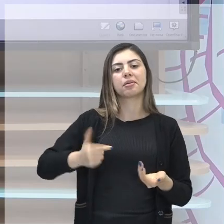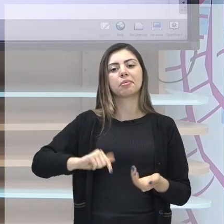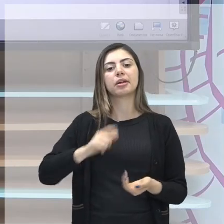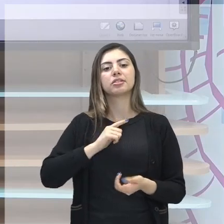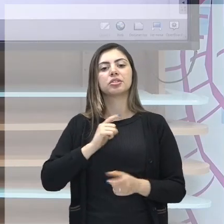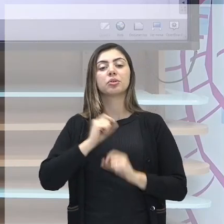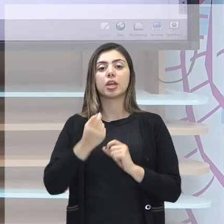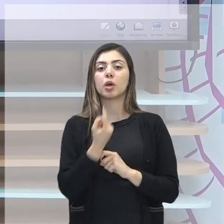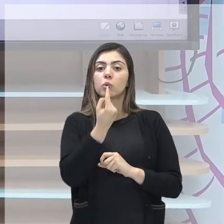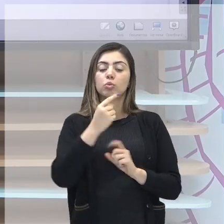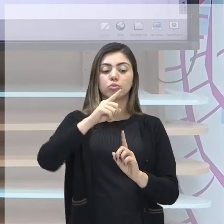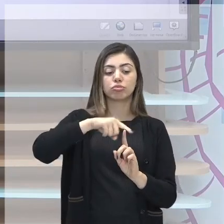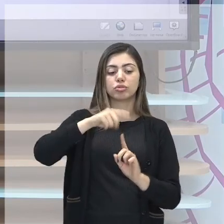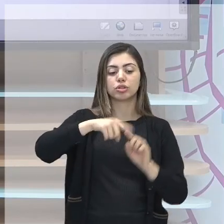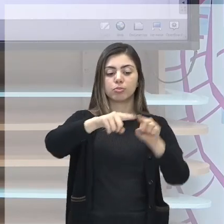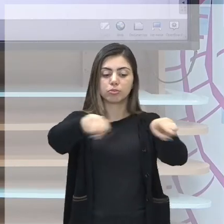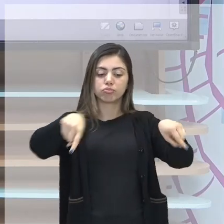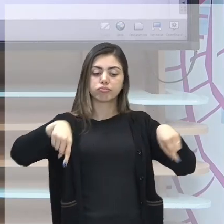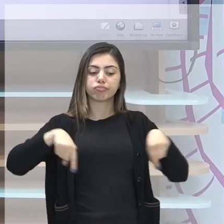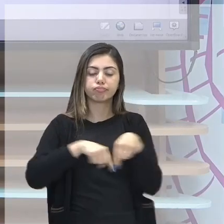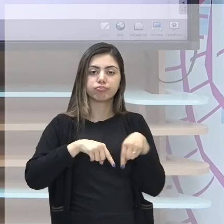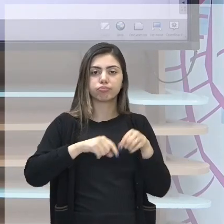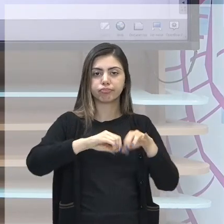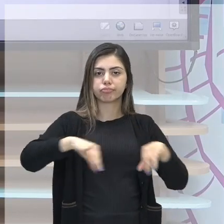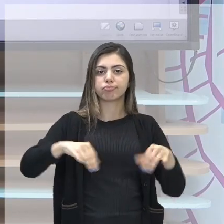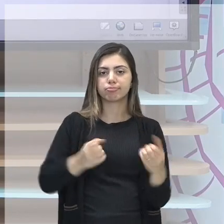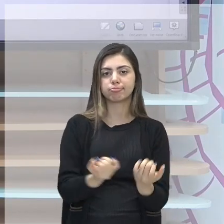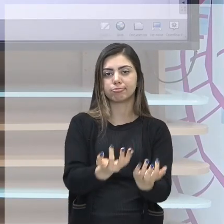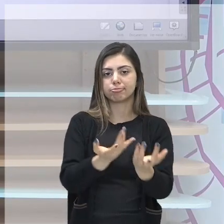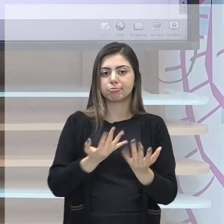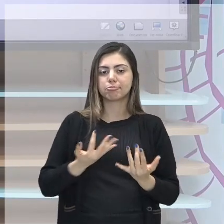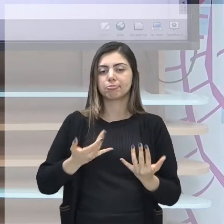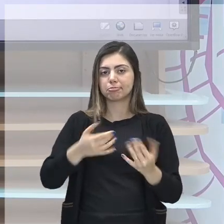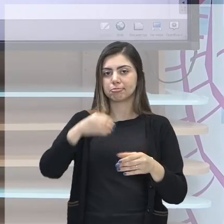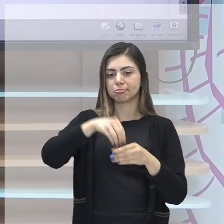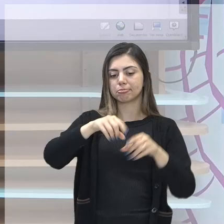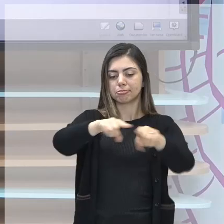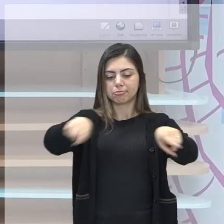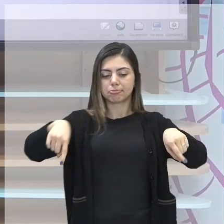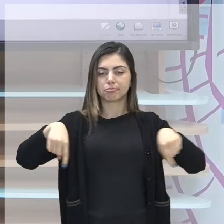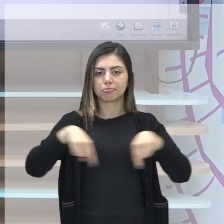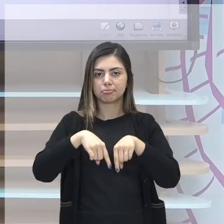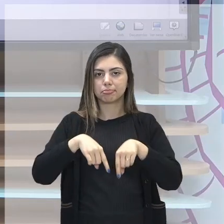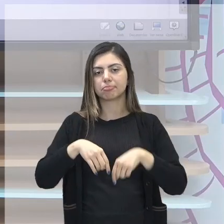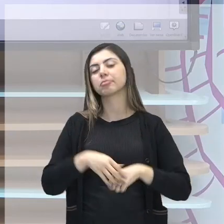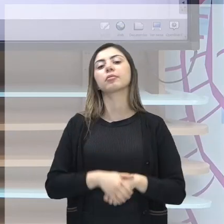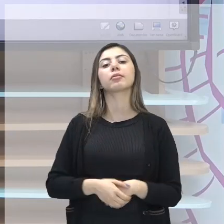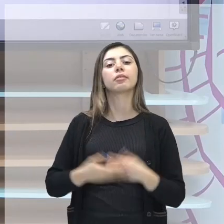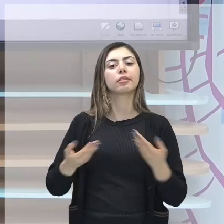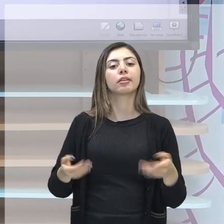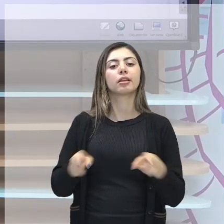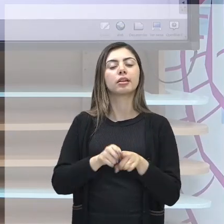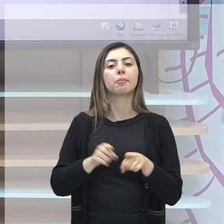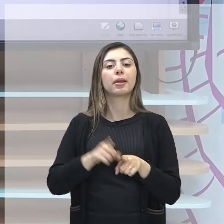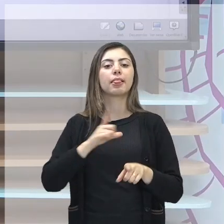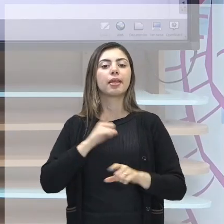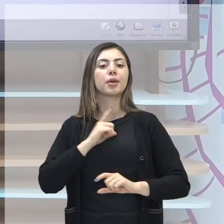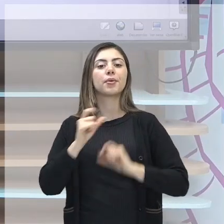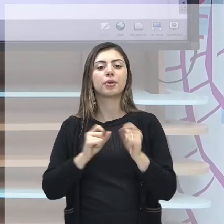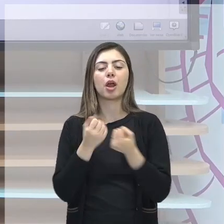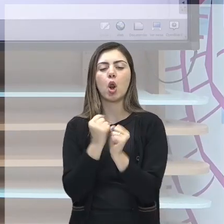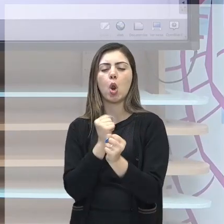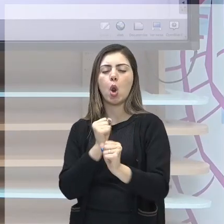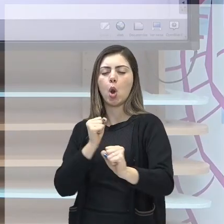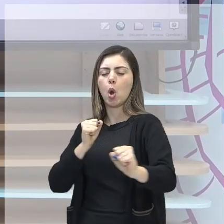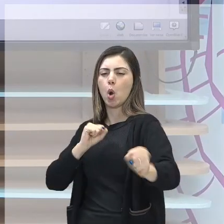que é cultivar um só produto, tá certo, dentro de uma propriedade. Temos também ali as grandes extensões de